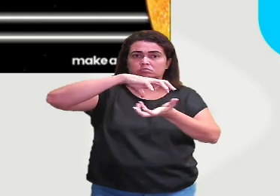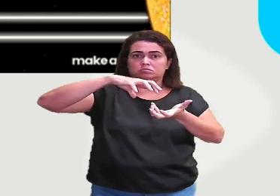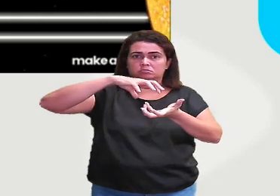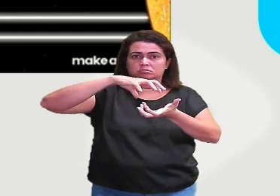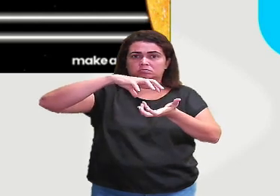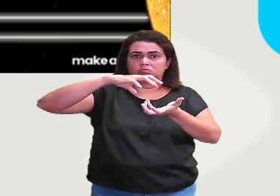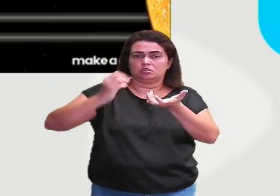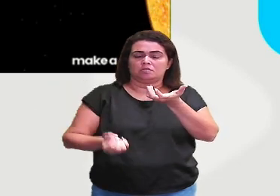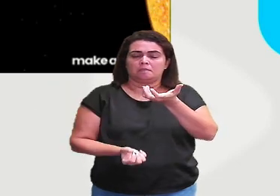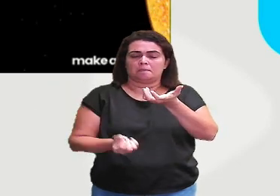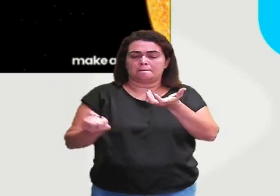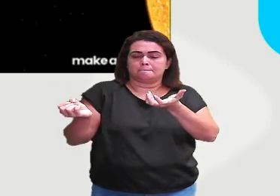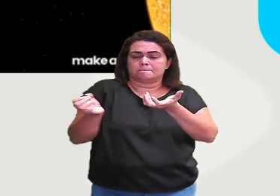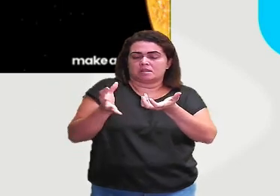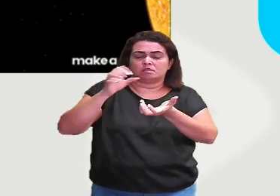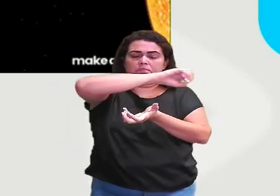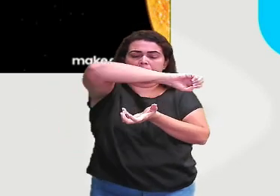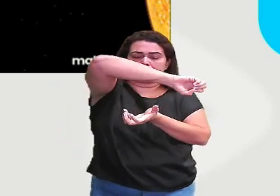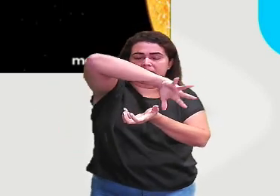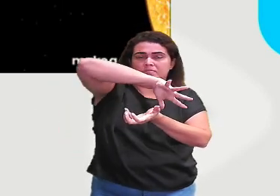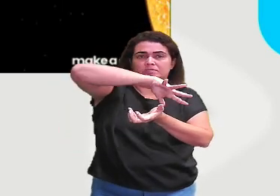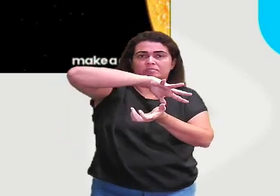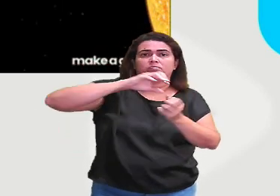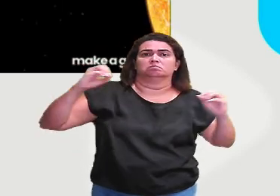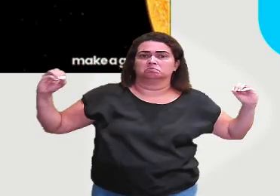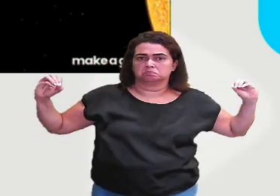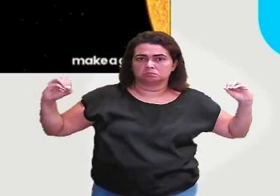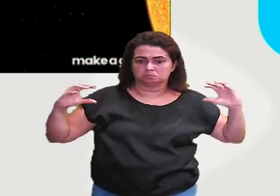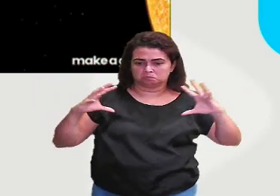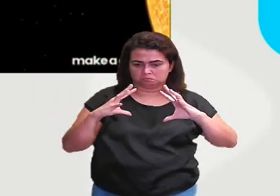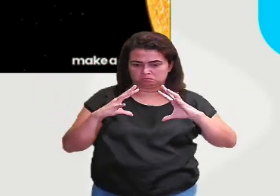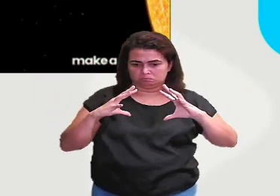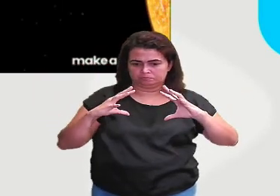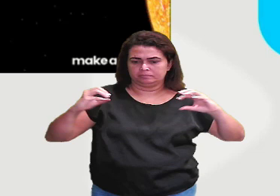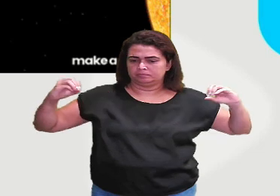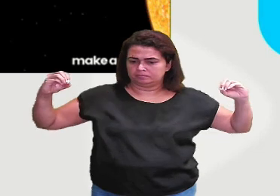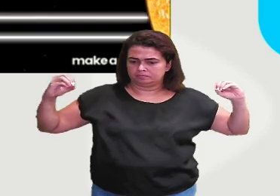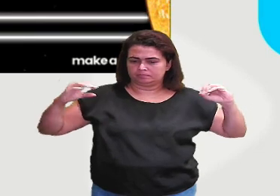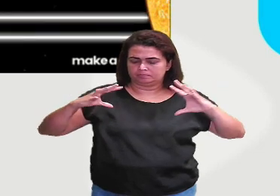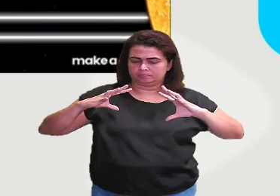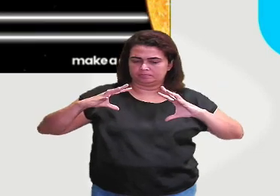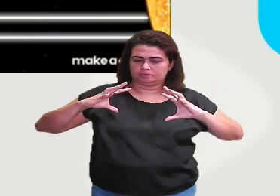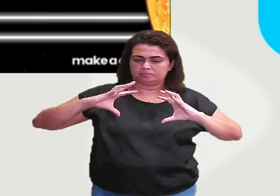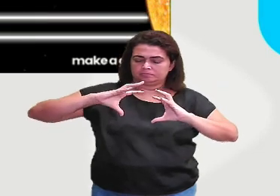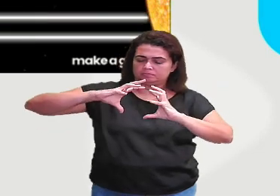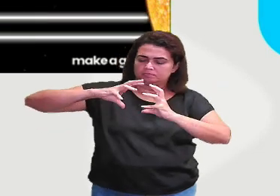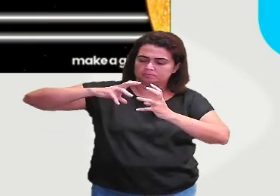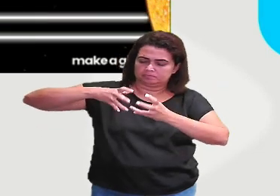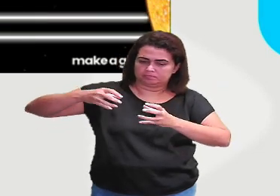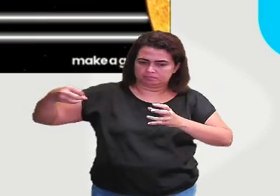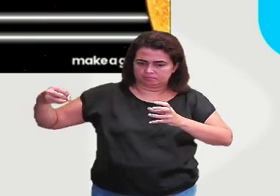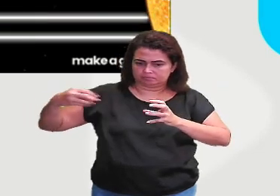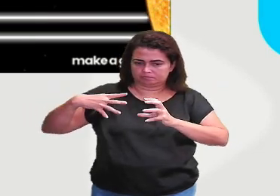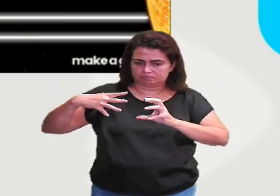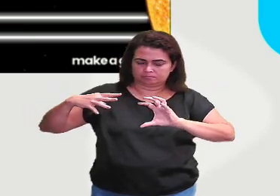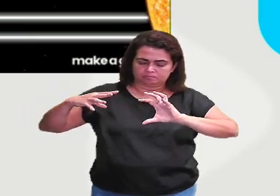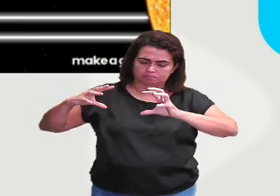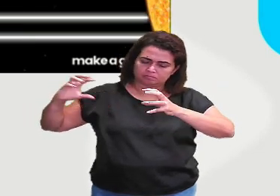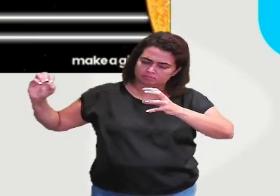nesse dia, nesse período, né, o dia e a noite eles vão ter a mesma